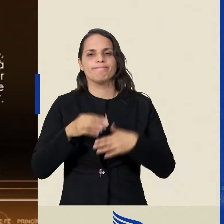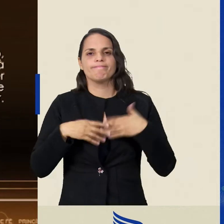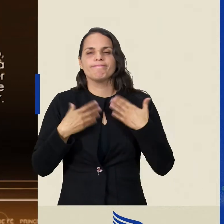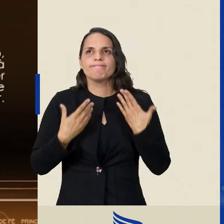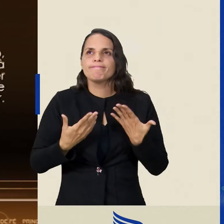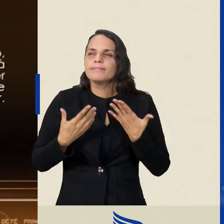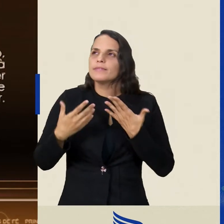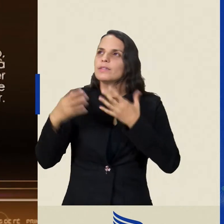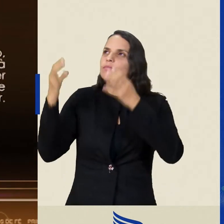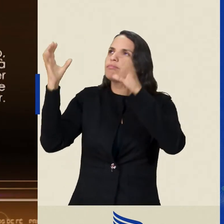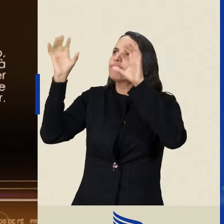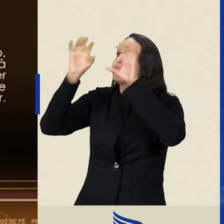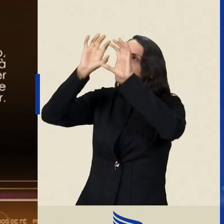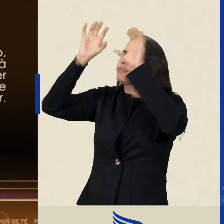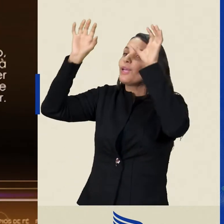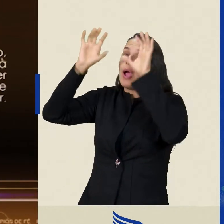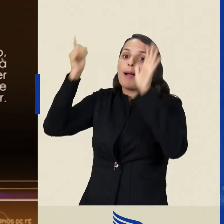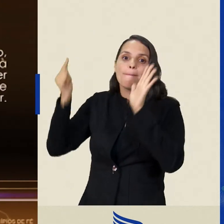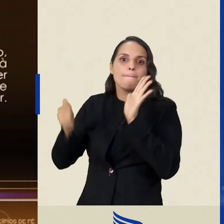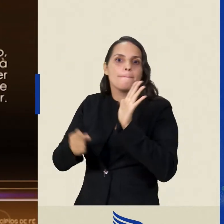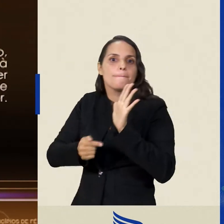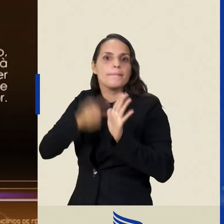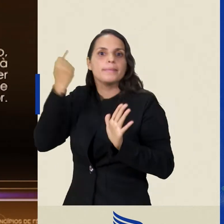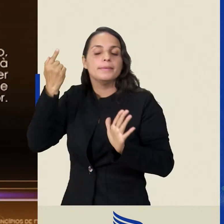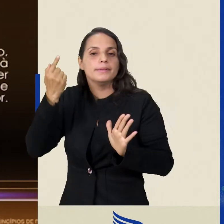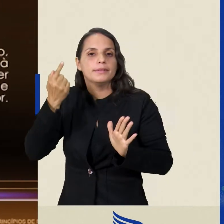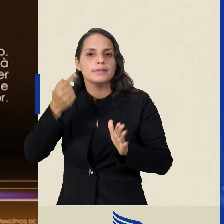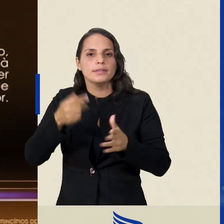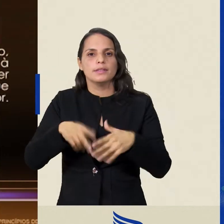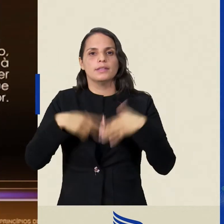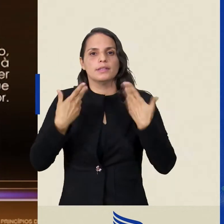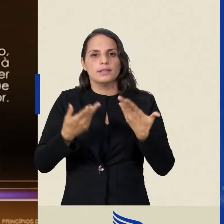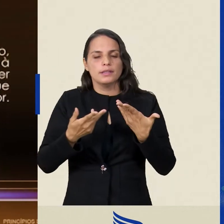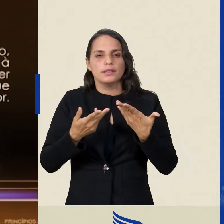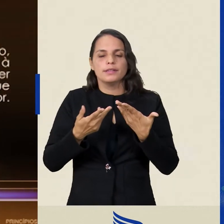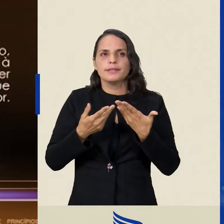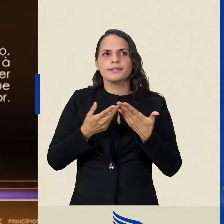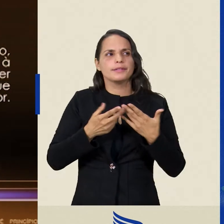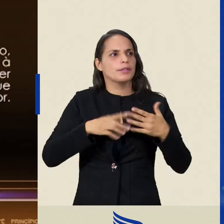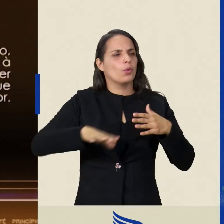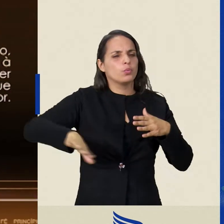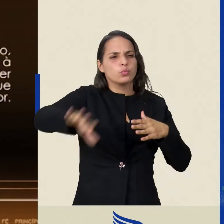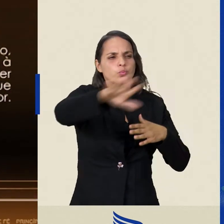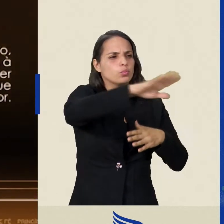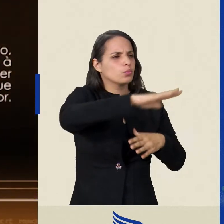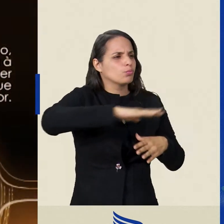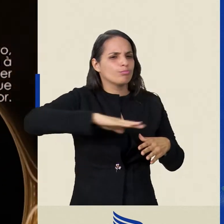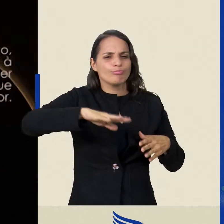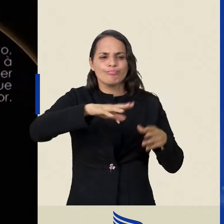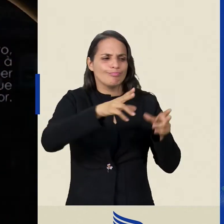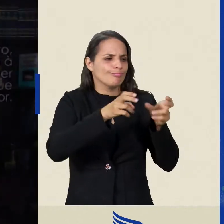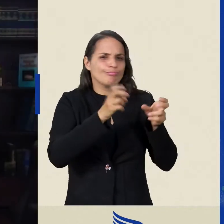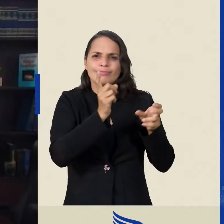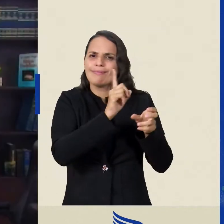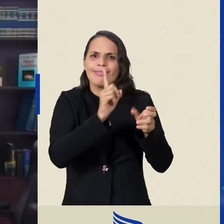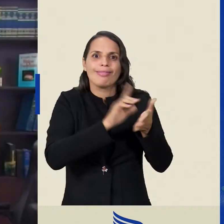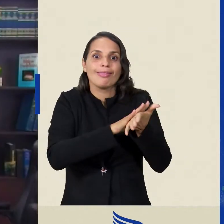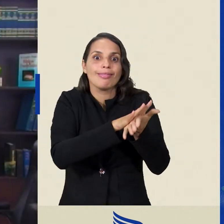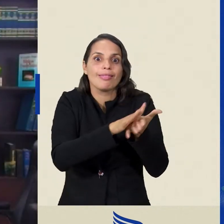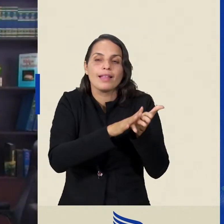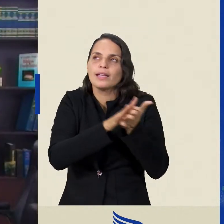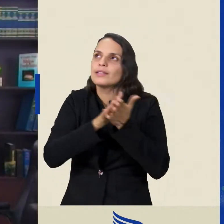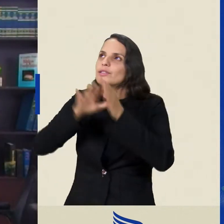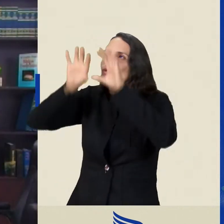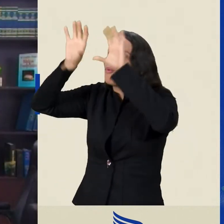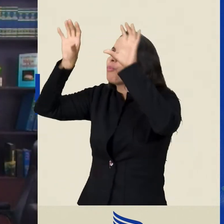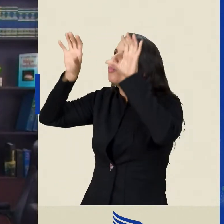primeira visão, deixando de perceber completamente tudo o que se achava ao seu redor. Pelo